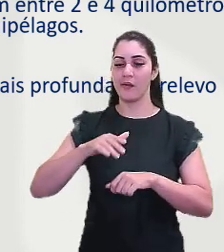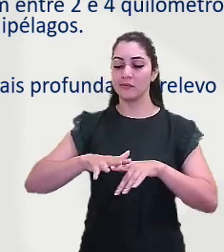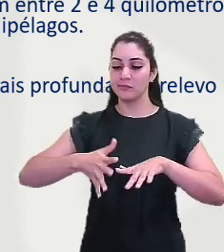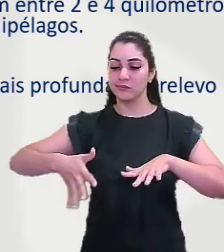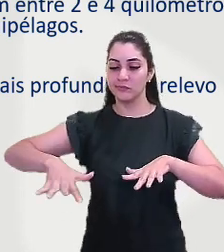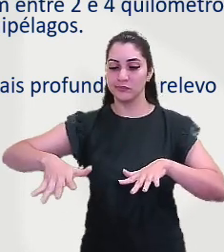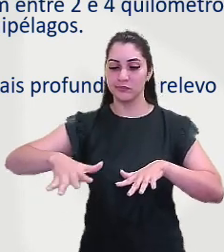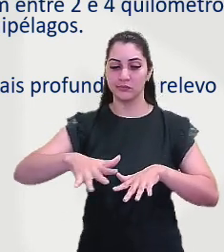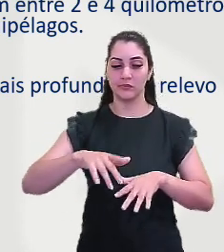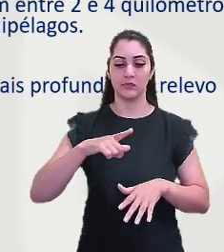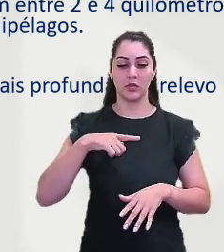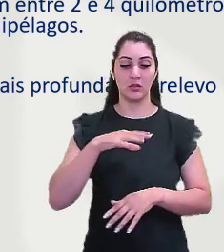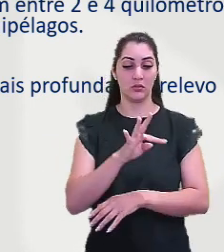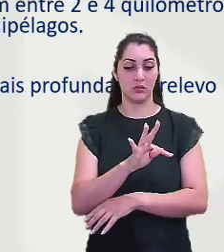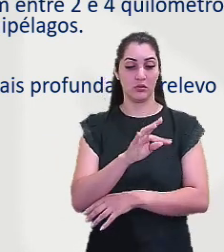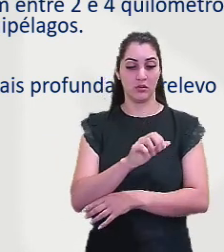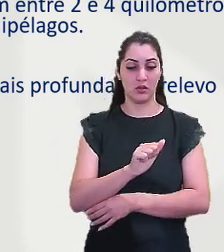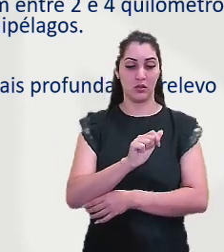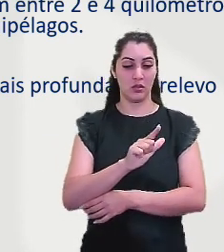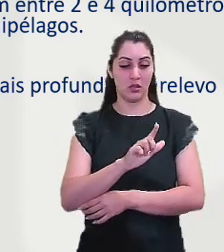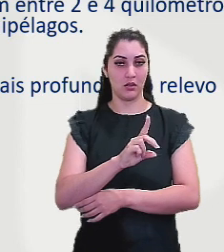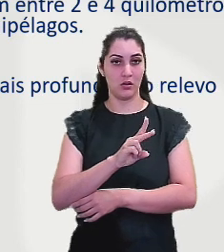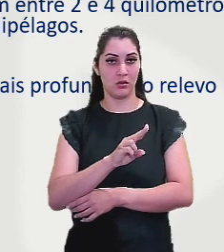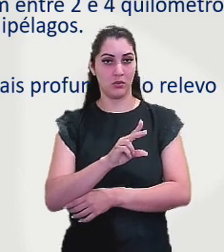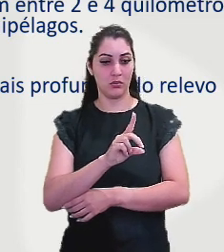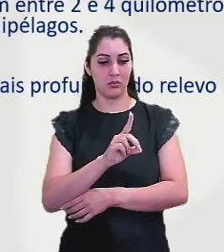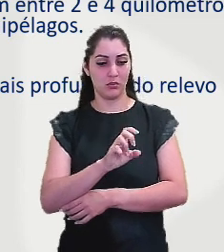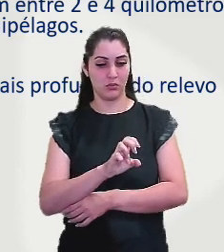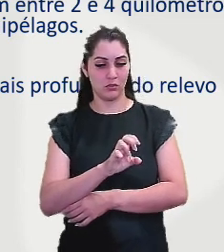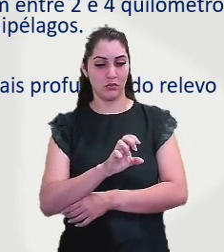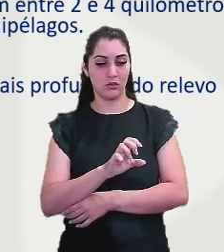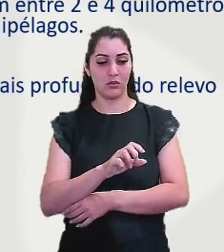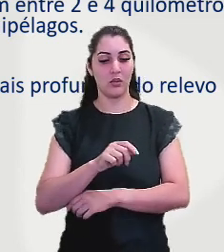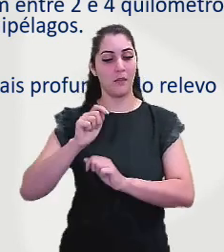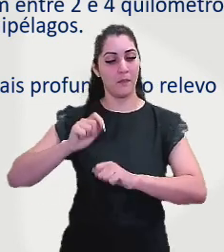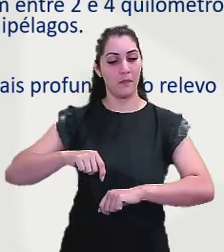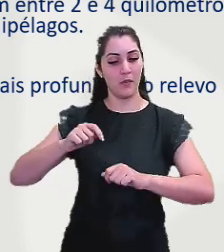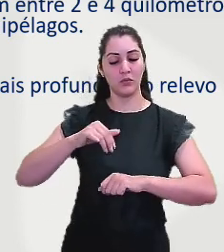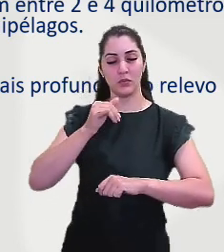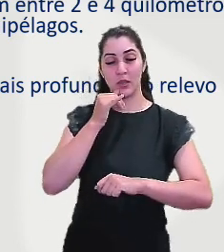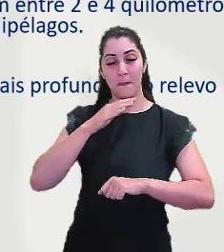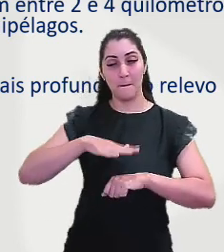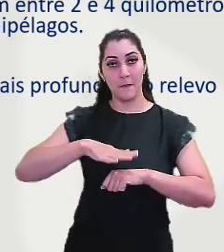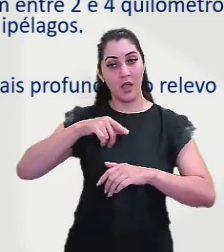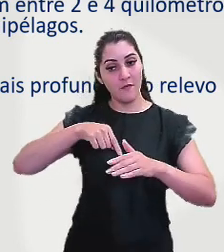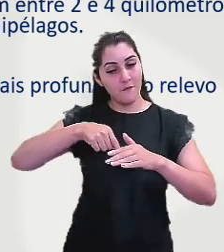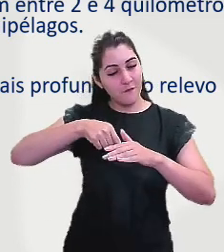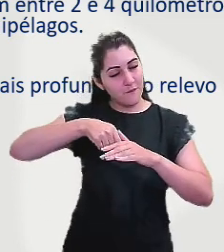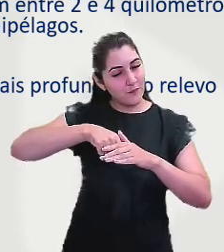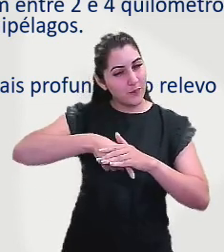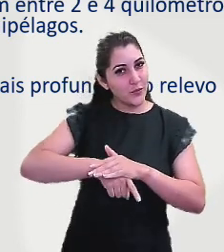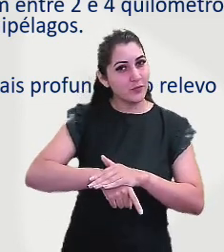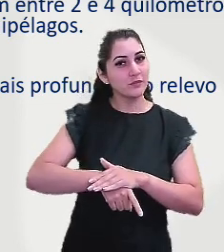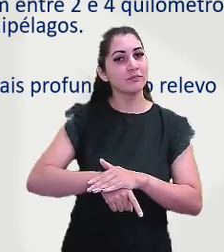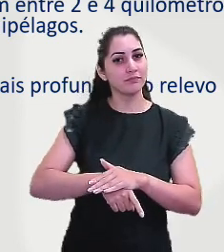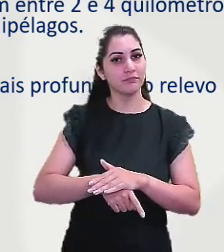continental, que é uma inclinação mais profunda que a plataforma, podendo atingir até 3 mil metros de